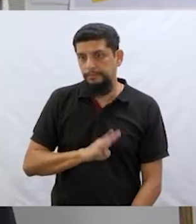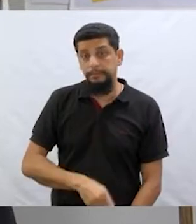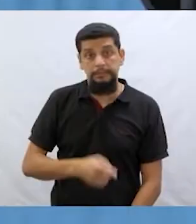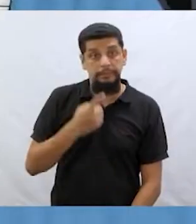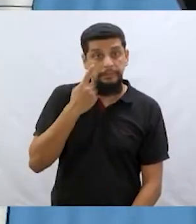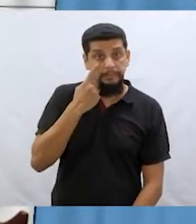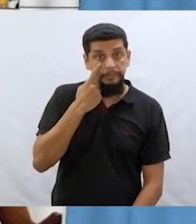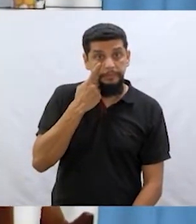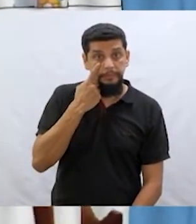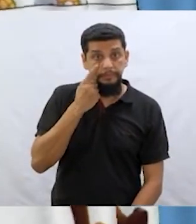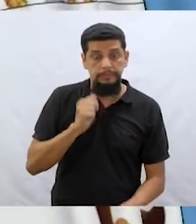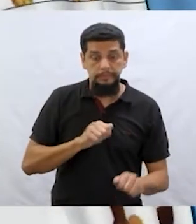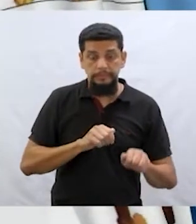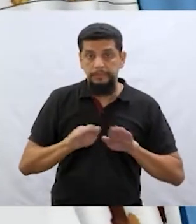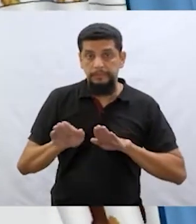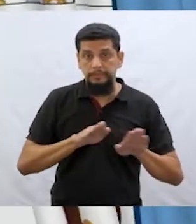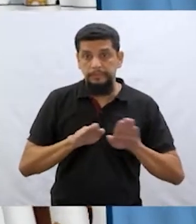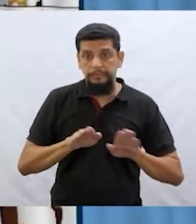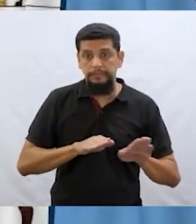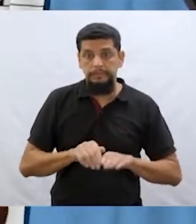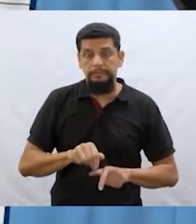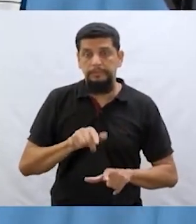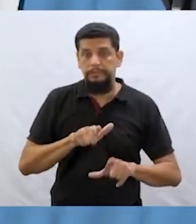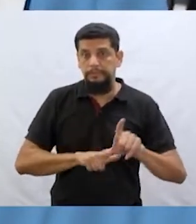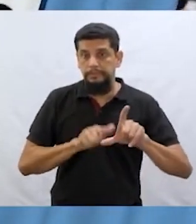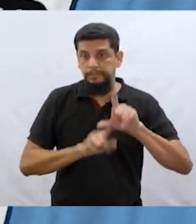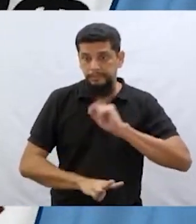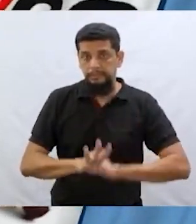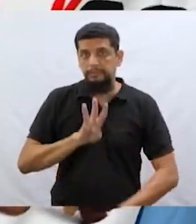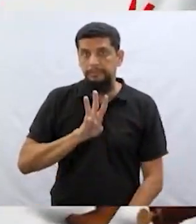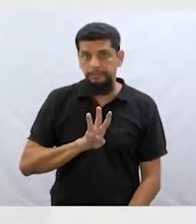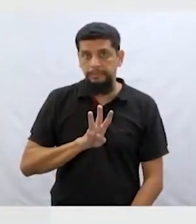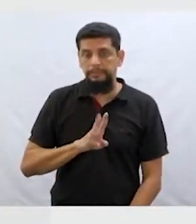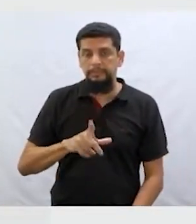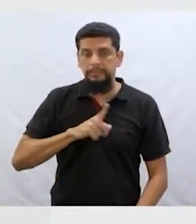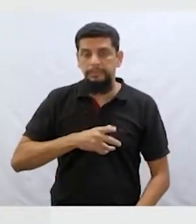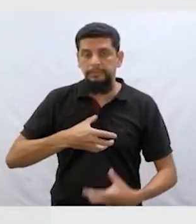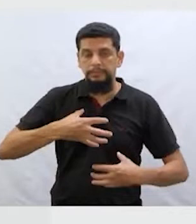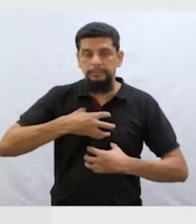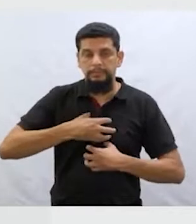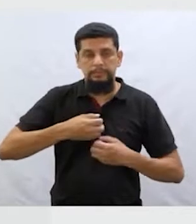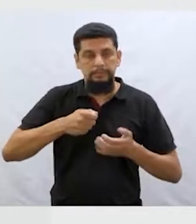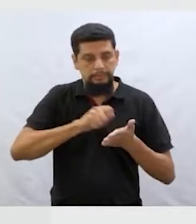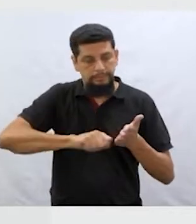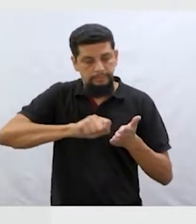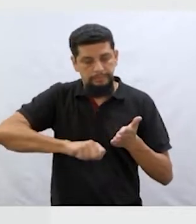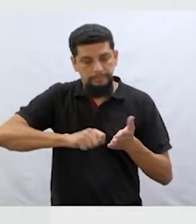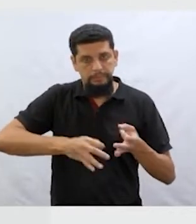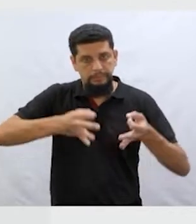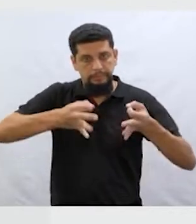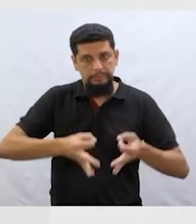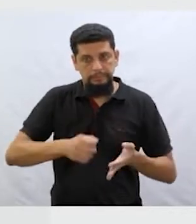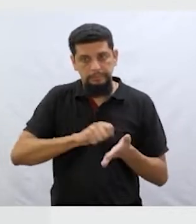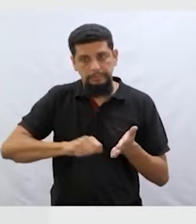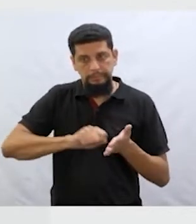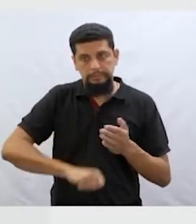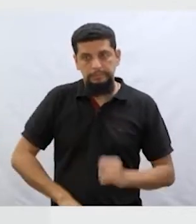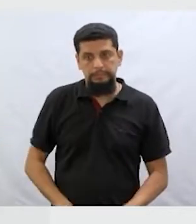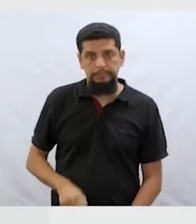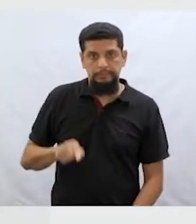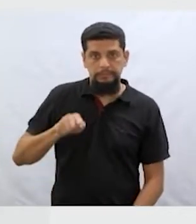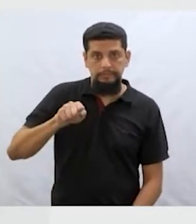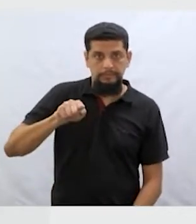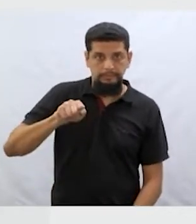essa letra. Olha lá o traçado dela, Ana mostrando para a gente que existe uma forma correta de escrever. Ela está dizendo